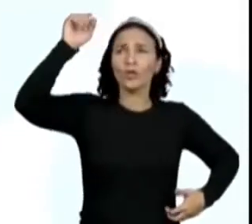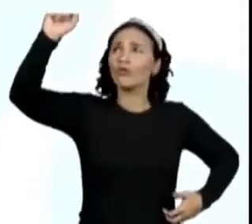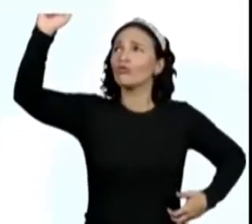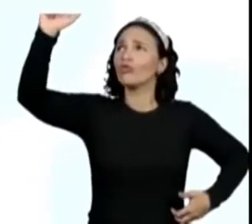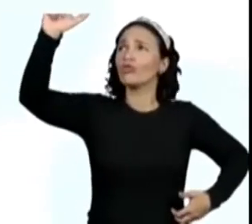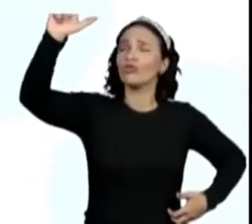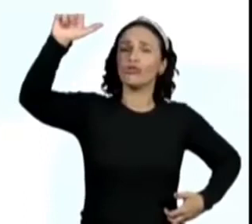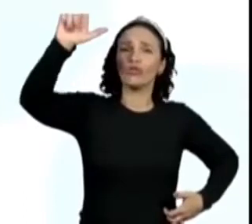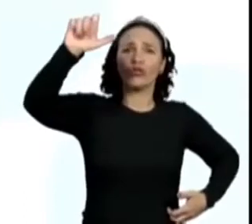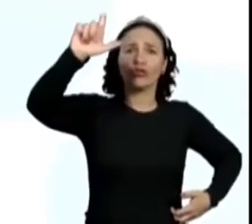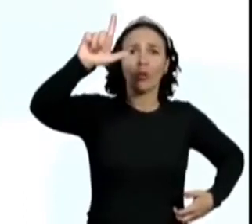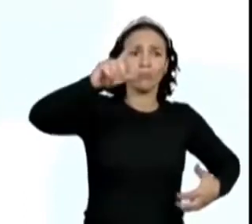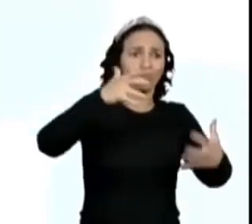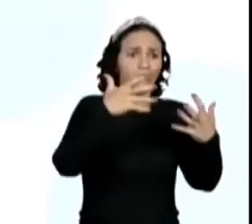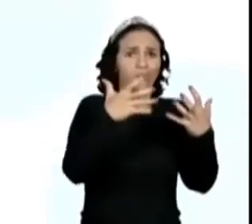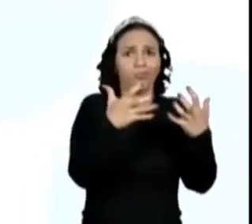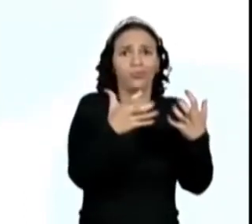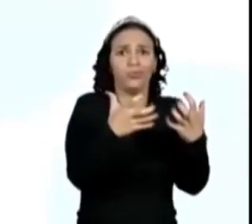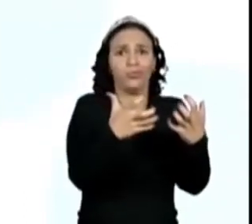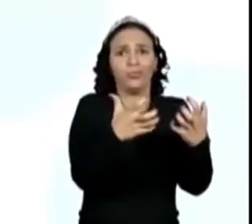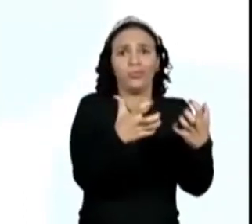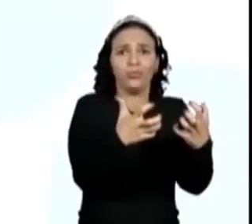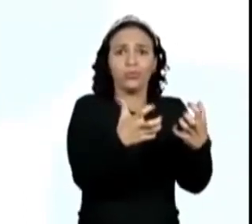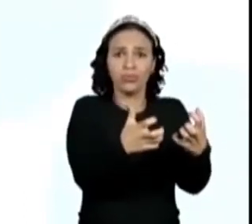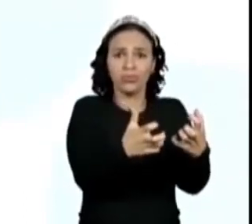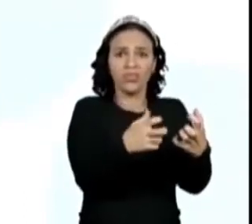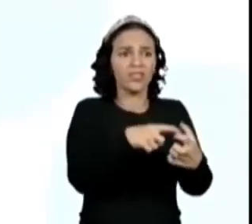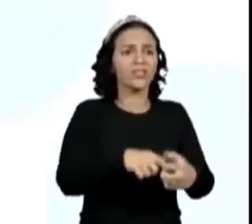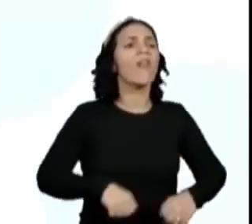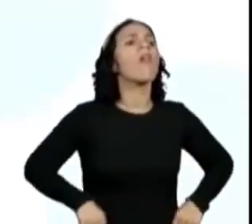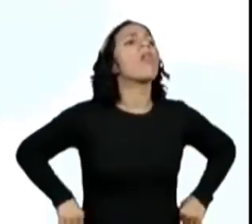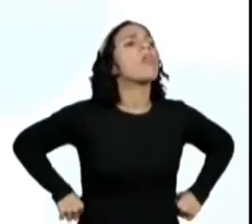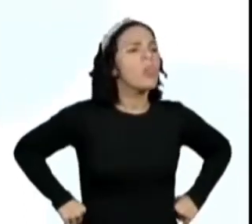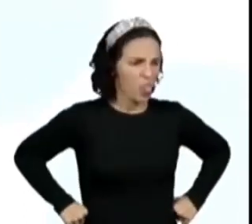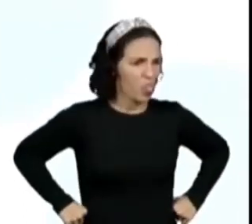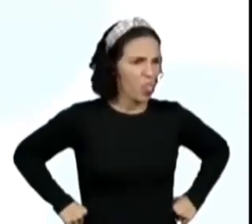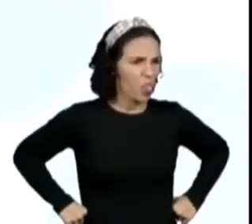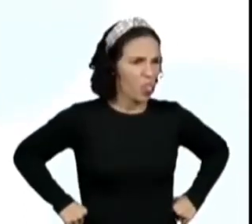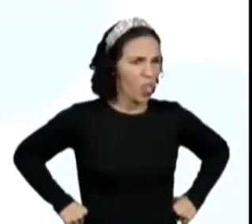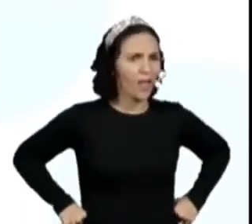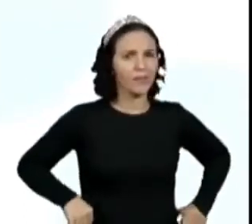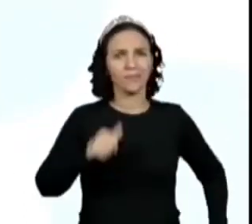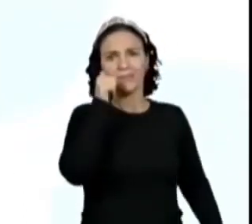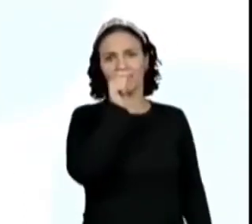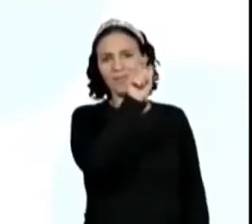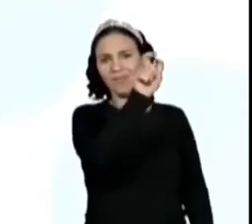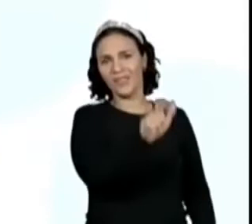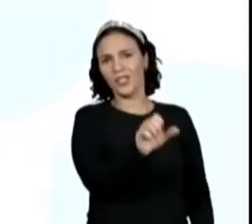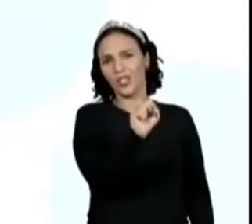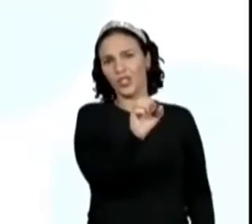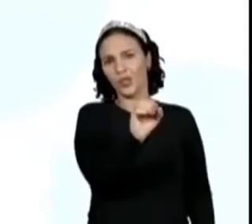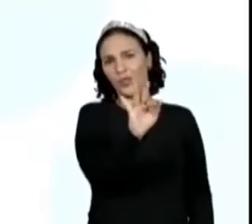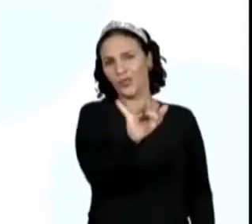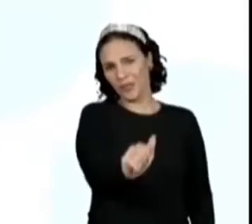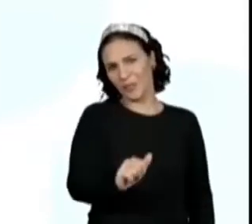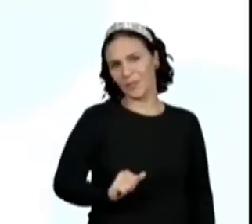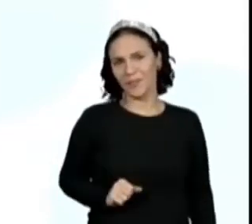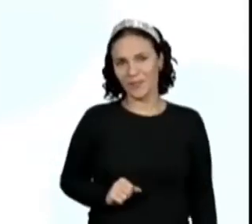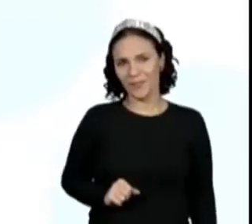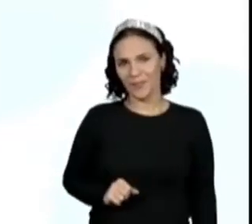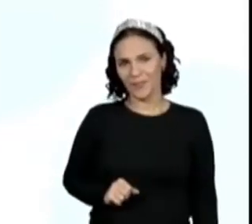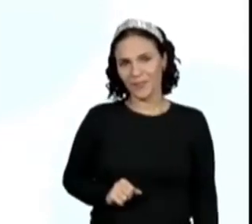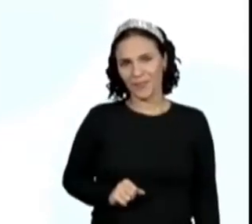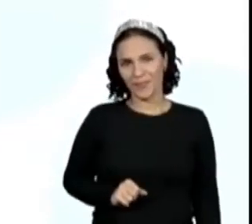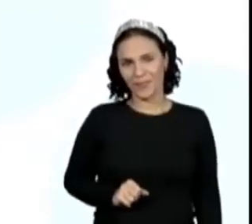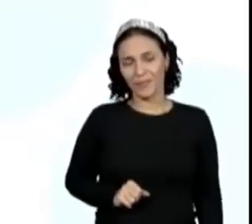o sol que irradia, fazendo careta para Dona Sofia. E quando a gente brinca,